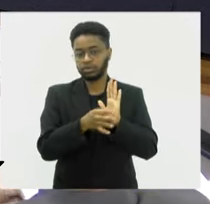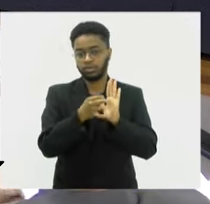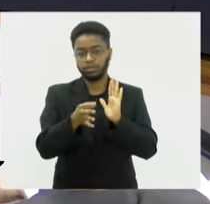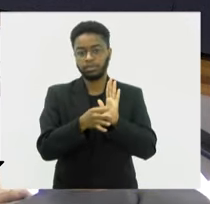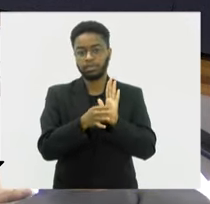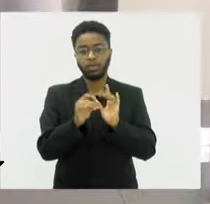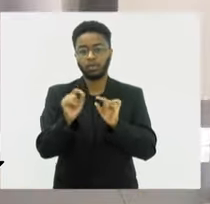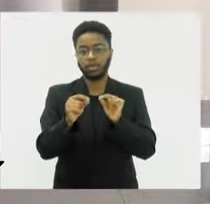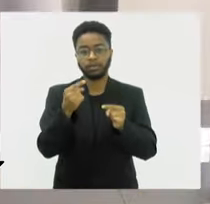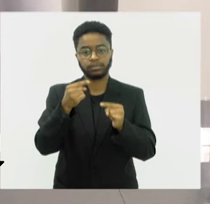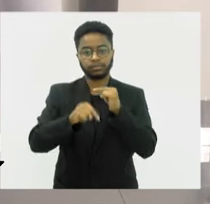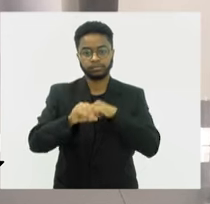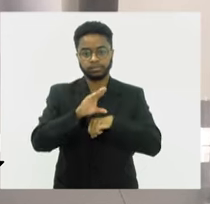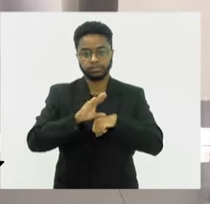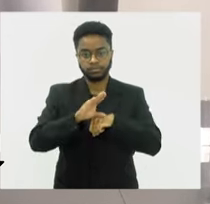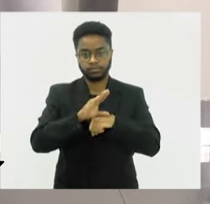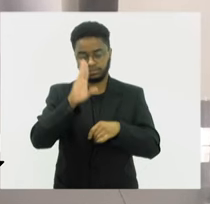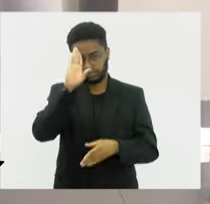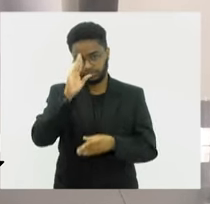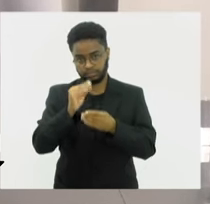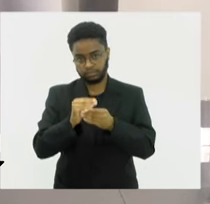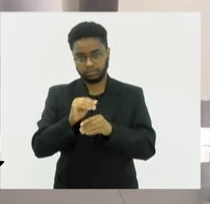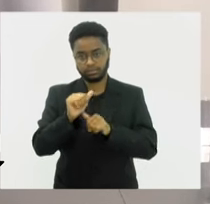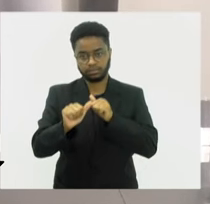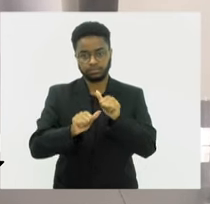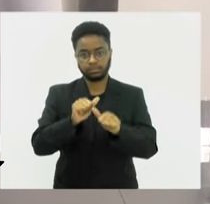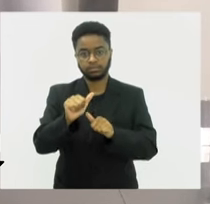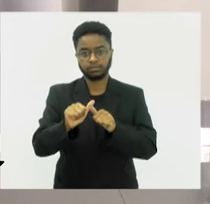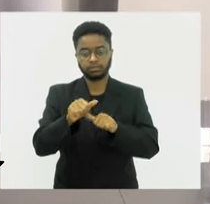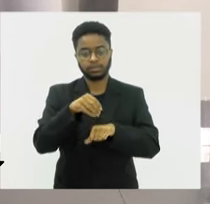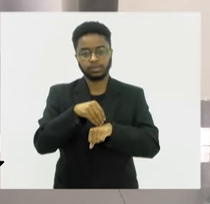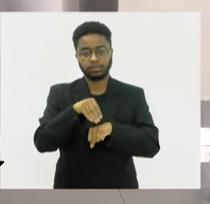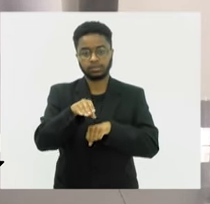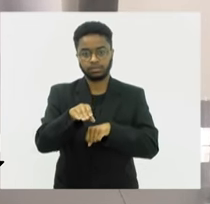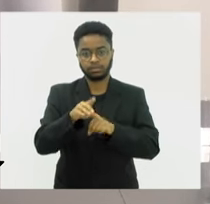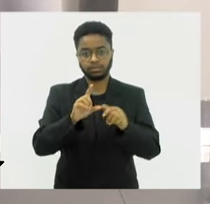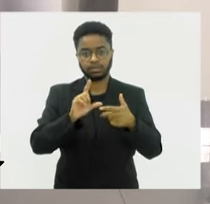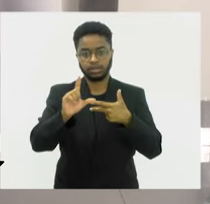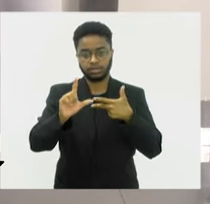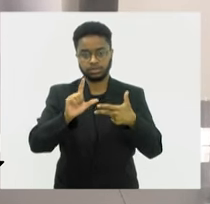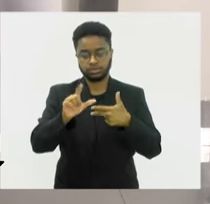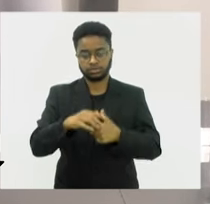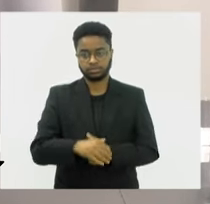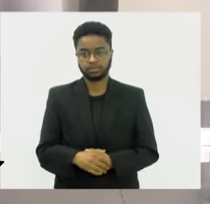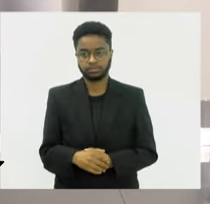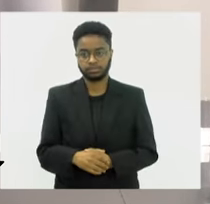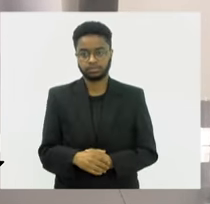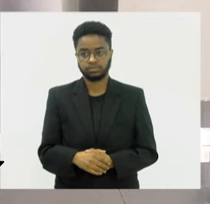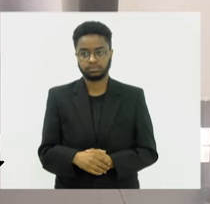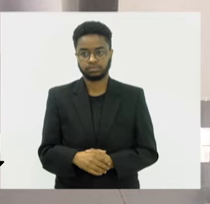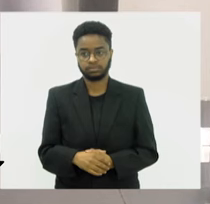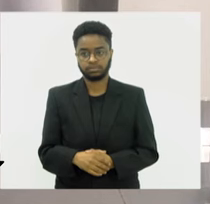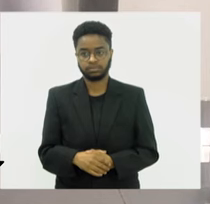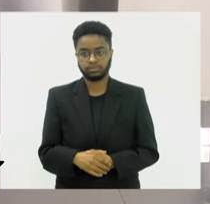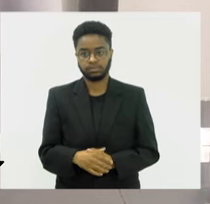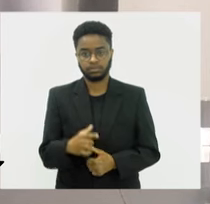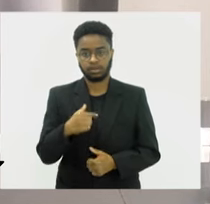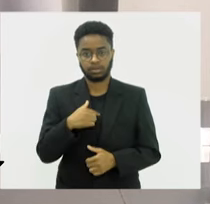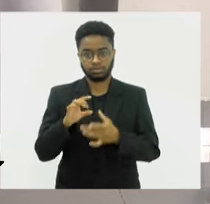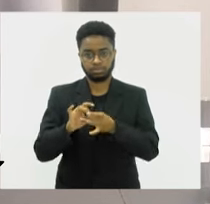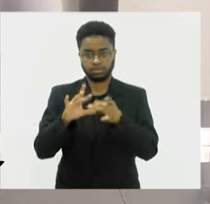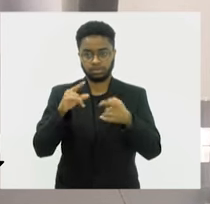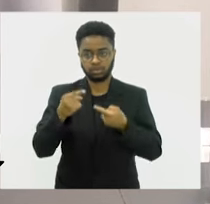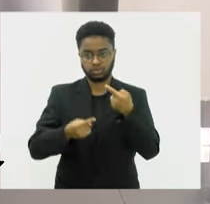pela inconstitucionalidade, concluindo pela transformação em indicação legislativa. Vou botar o projeto em discussão,